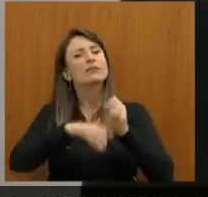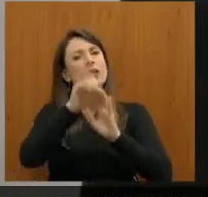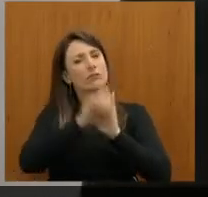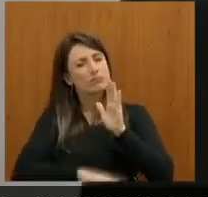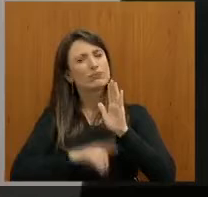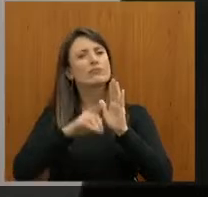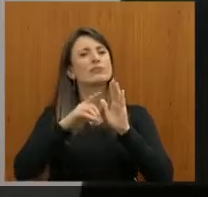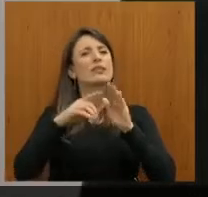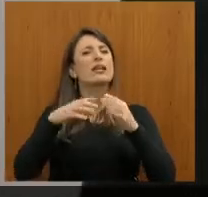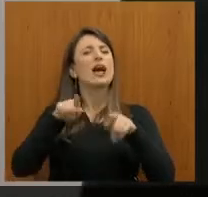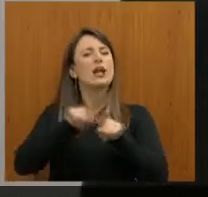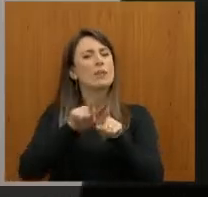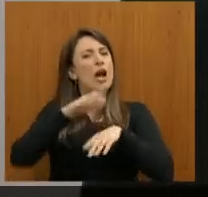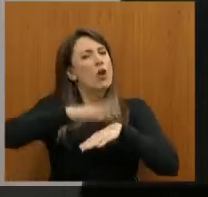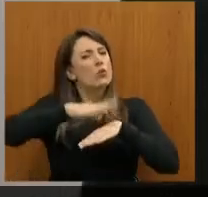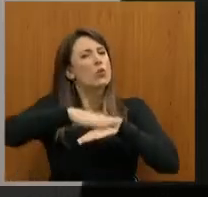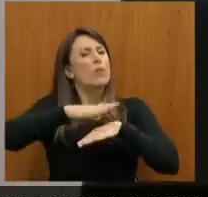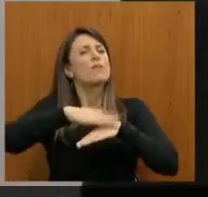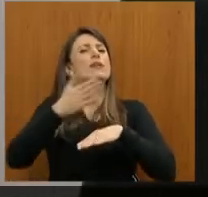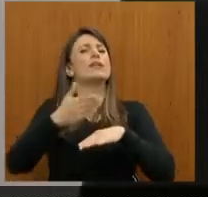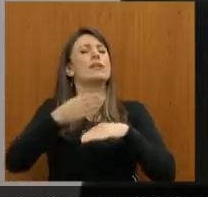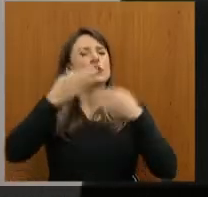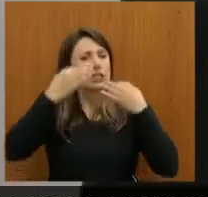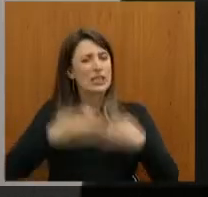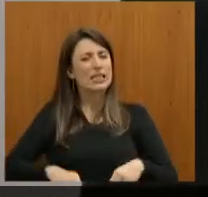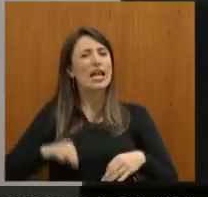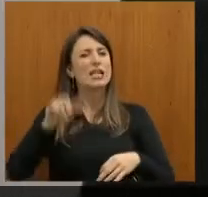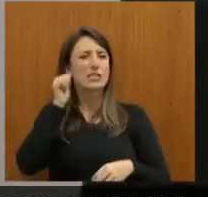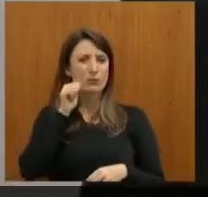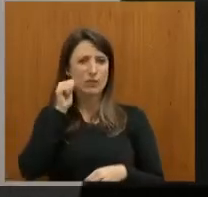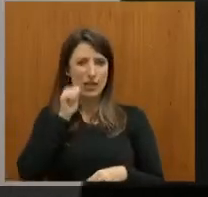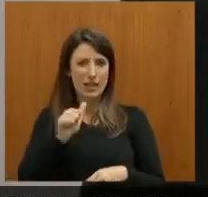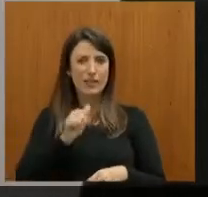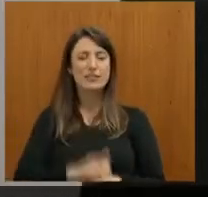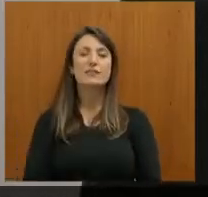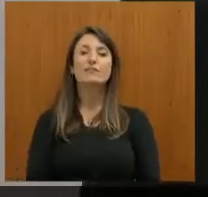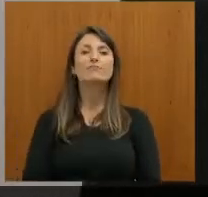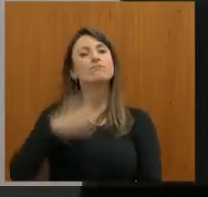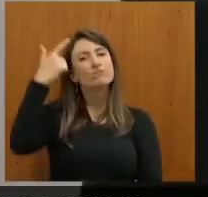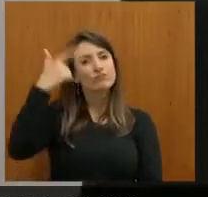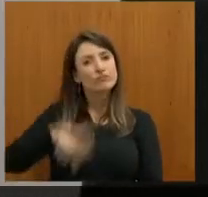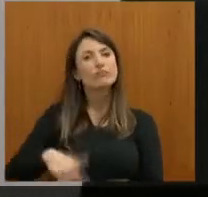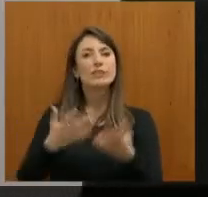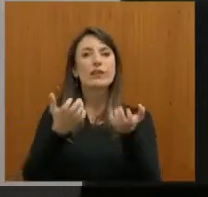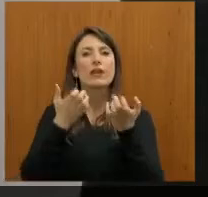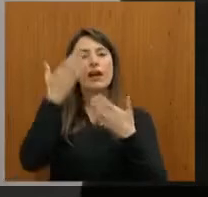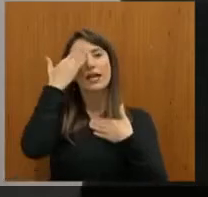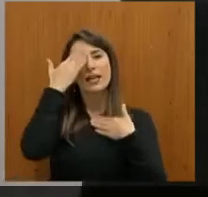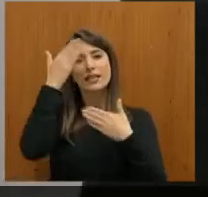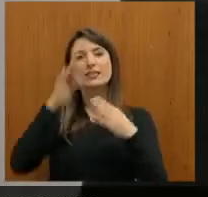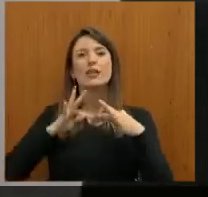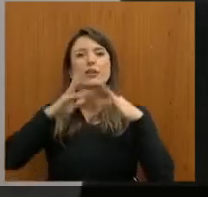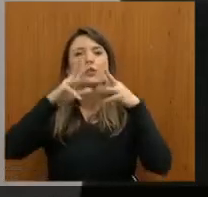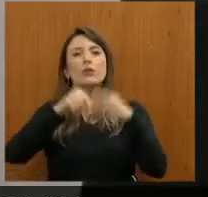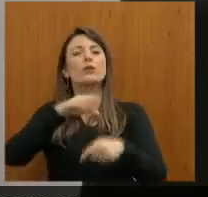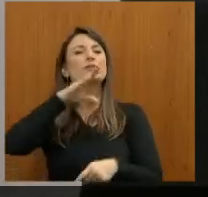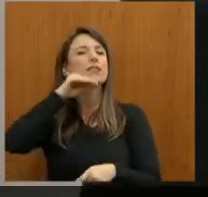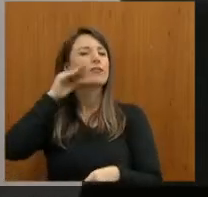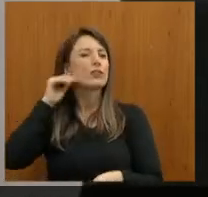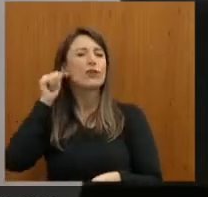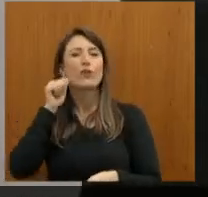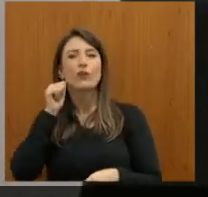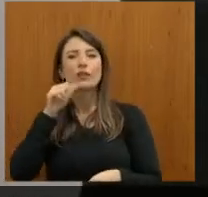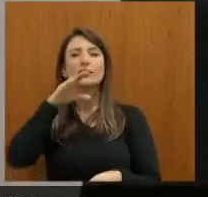das mulheres E mais uma vez eu quero agradecer a todos os servidores todos os servidores